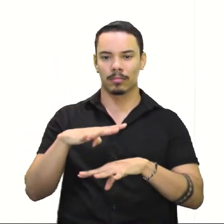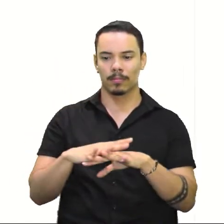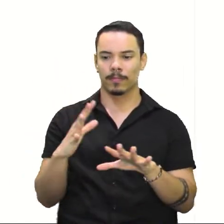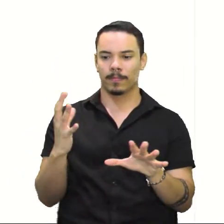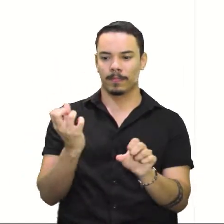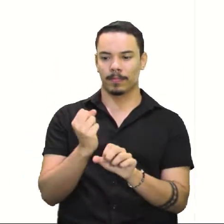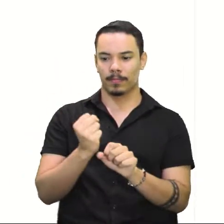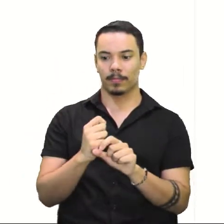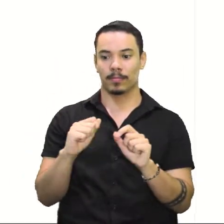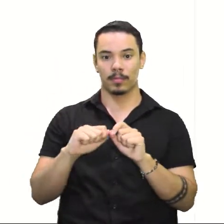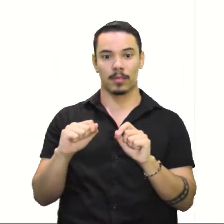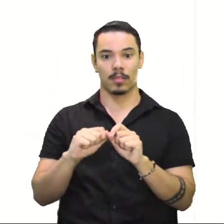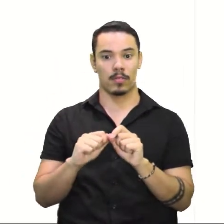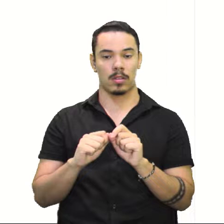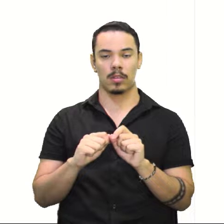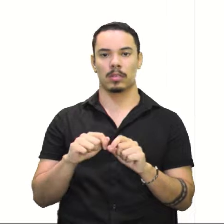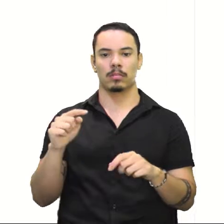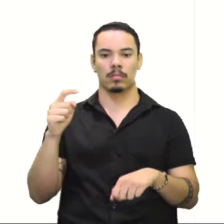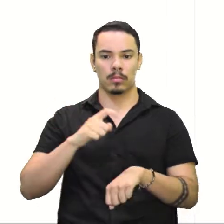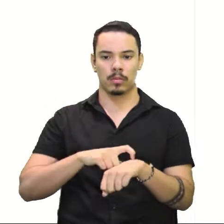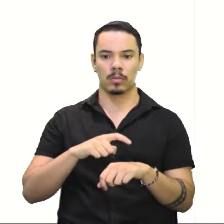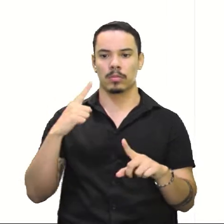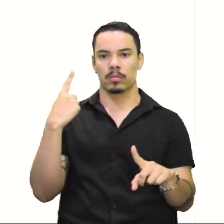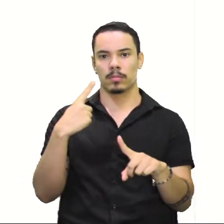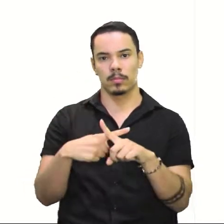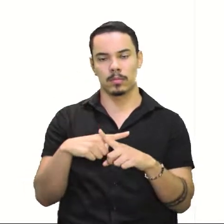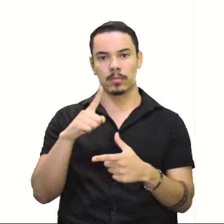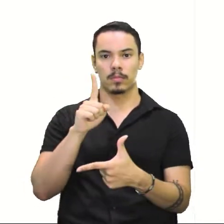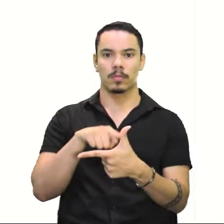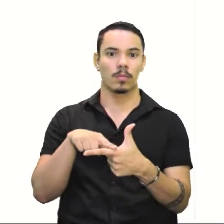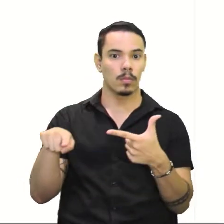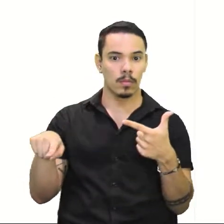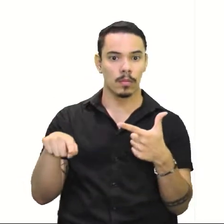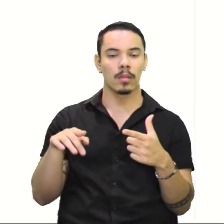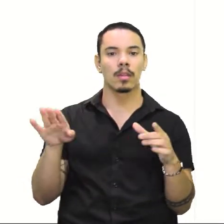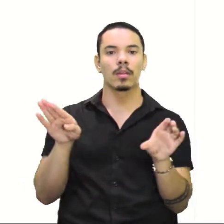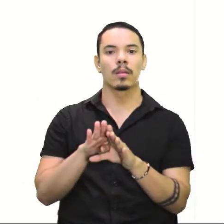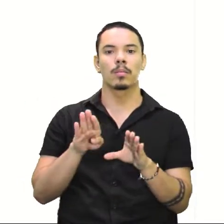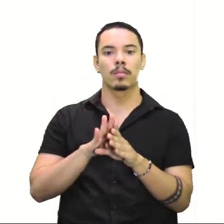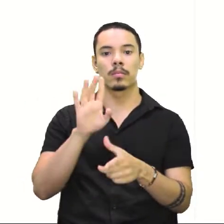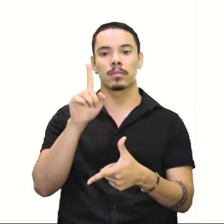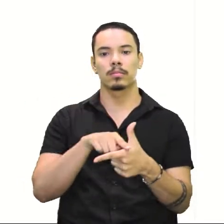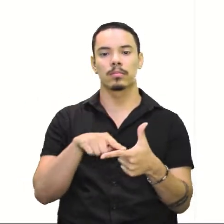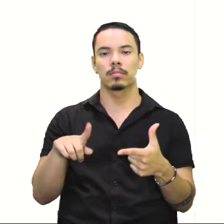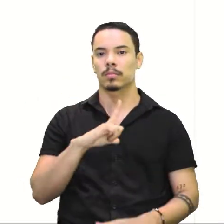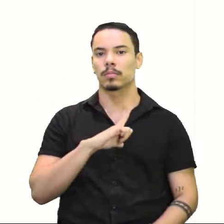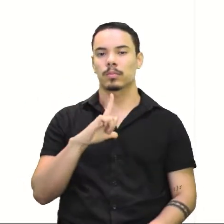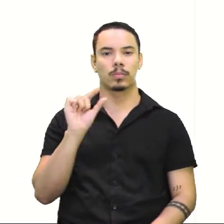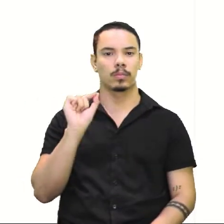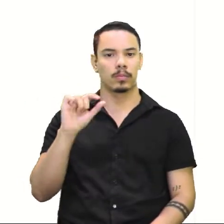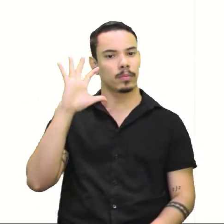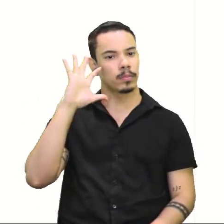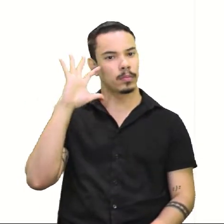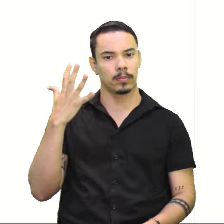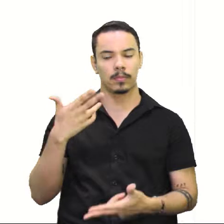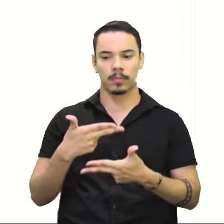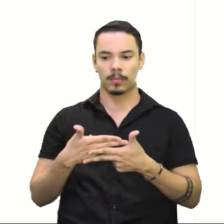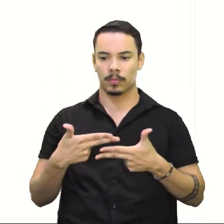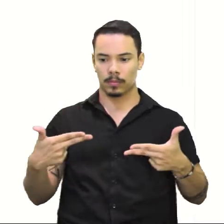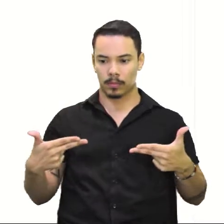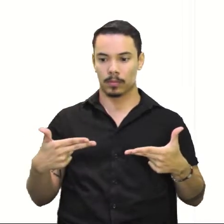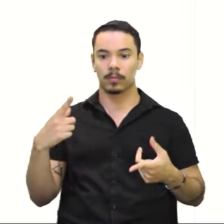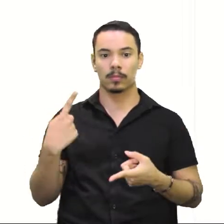fazer soma, multiplicação, divisão e tal. E na divisão vai ter uma coisa importante, porque vai